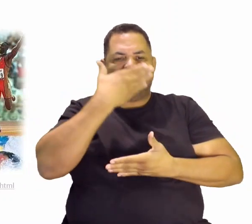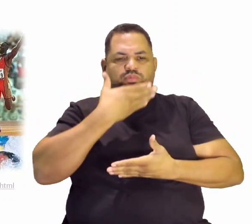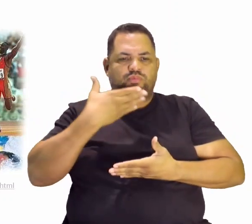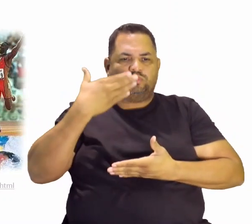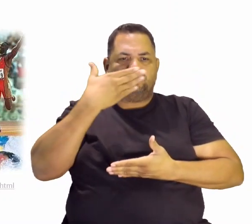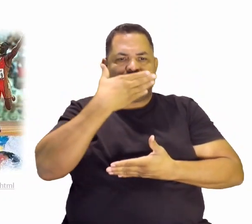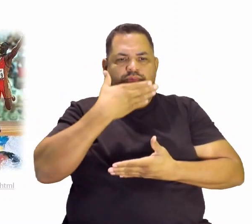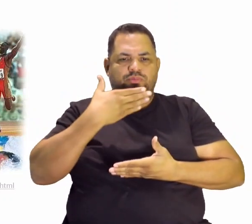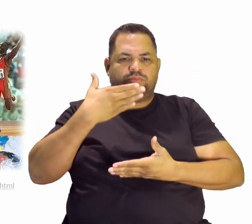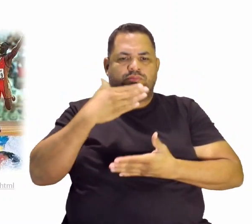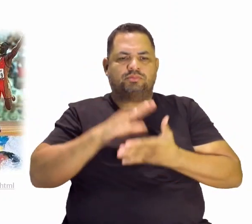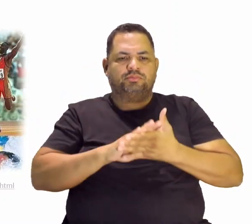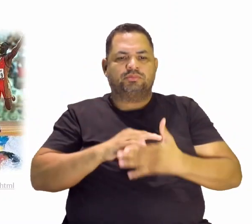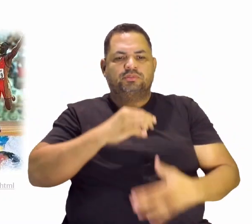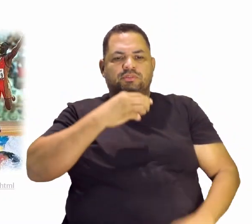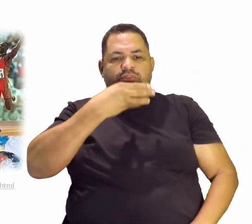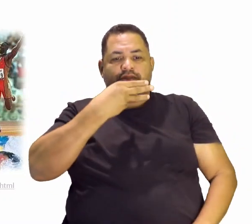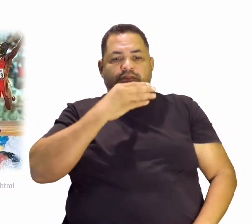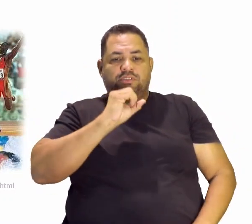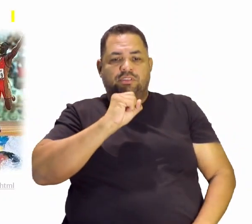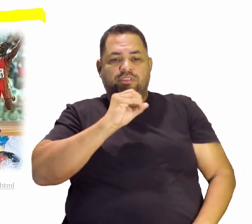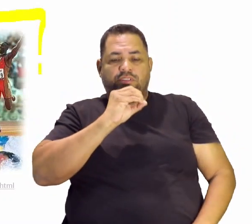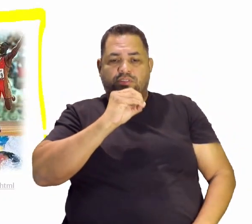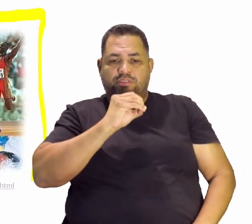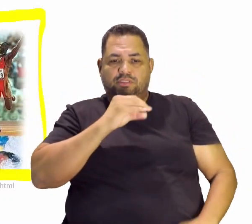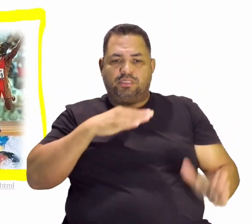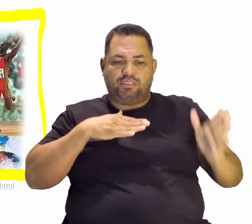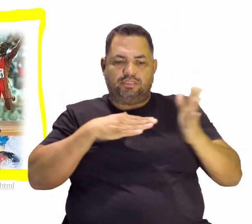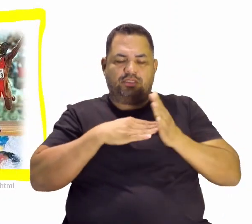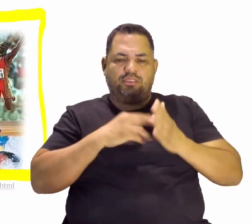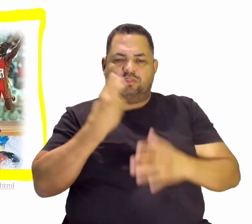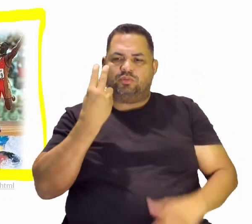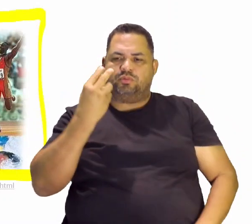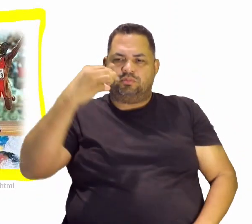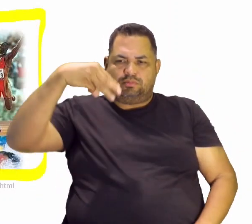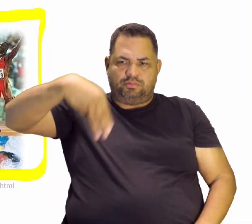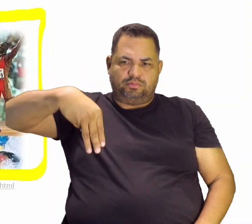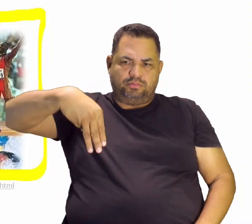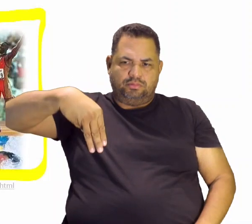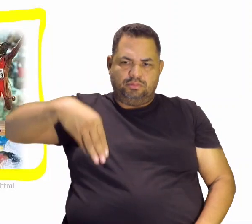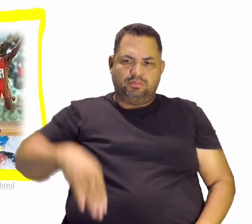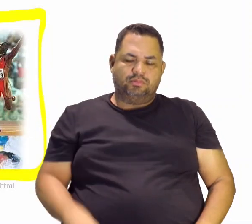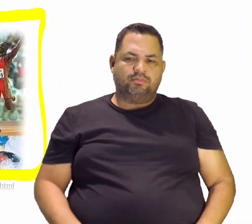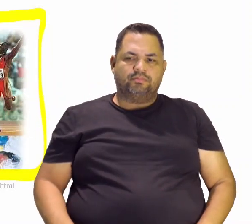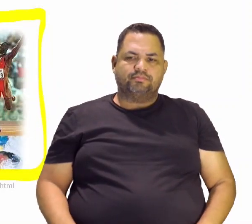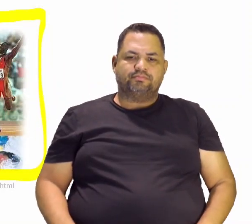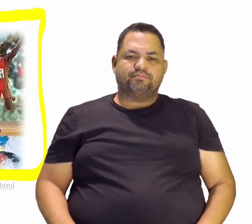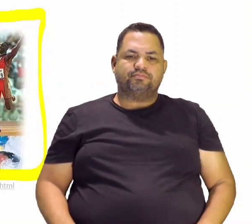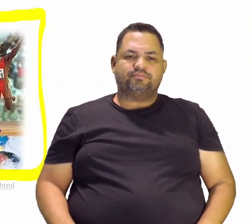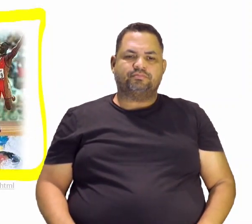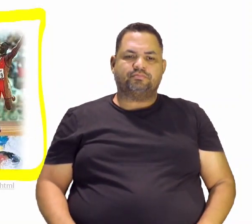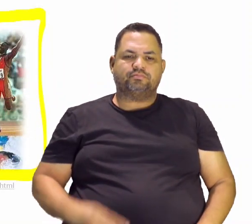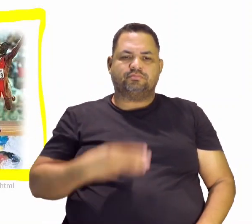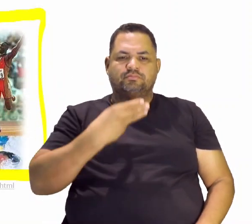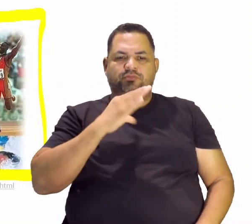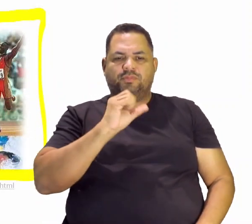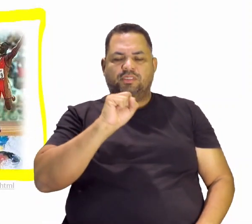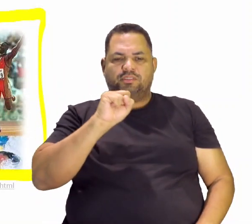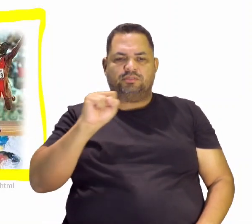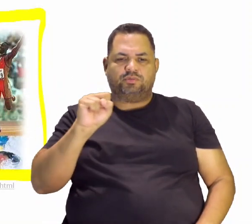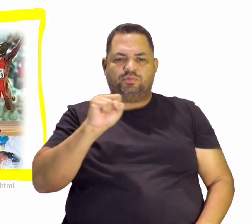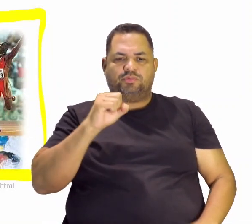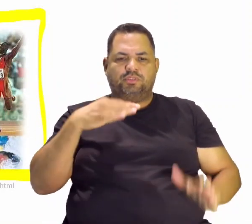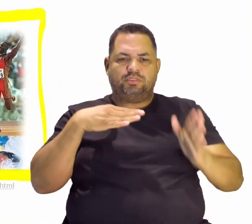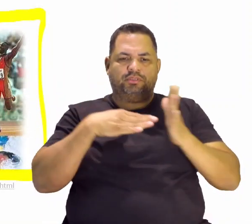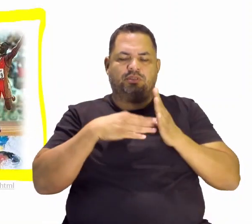30 a 2 minutos. Então, nesses exercícios, nessas atividades em que eu realizo aí um tempo de 30 segundos